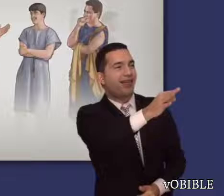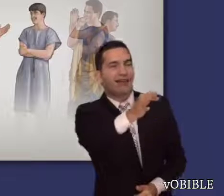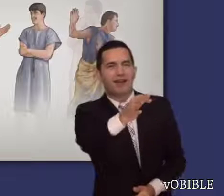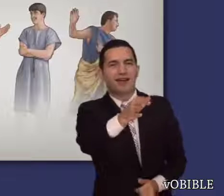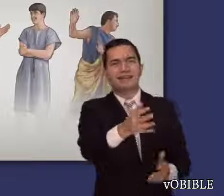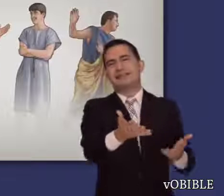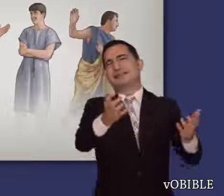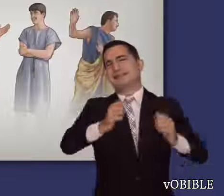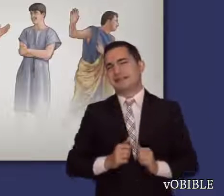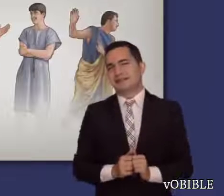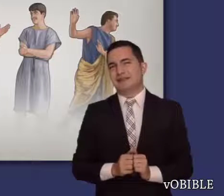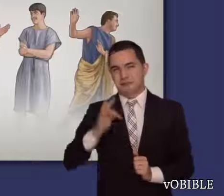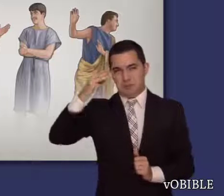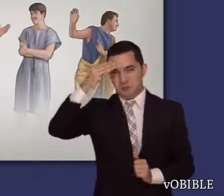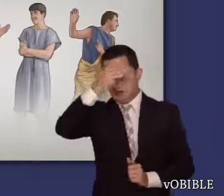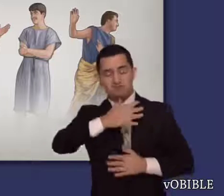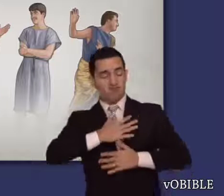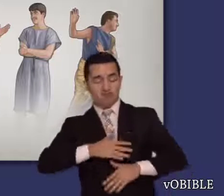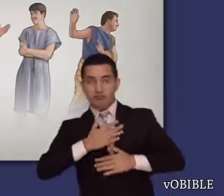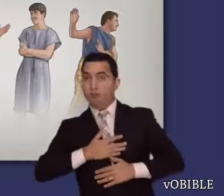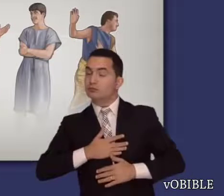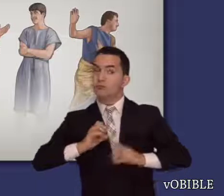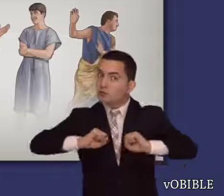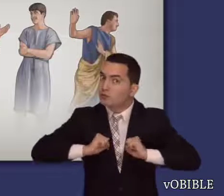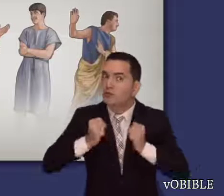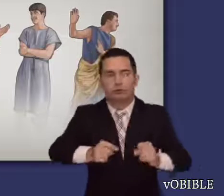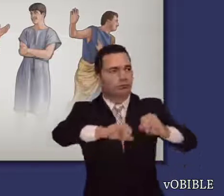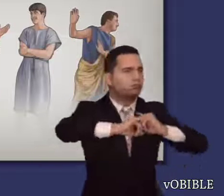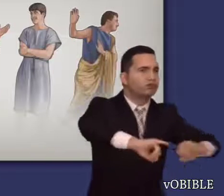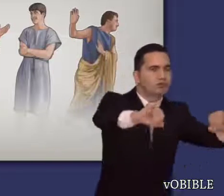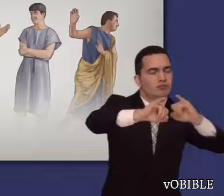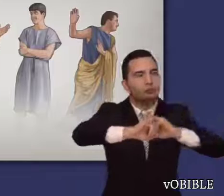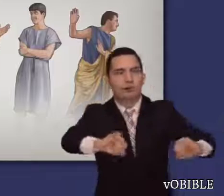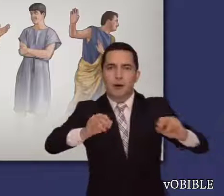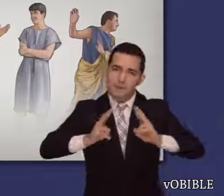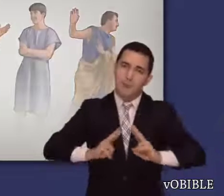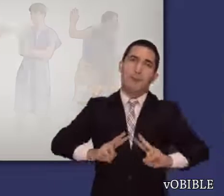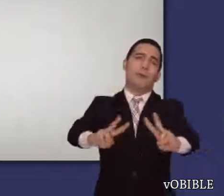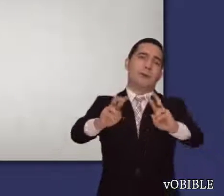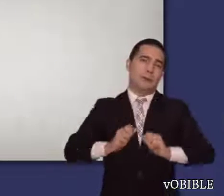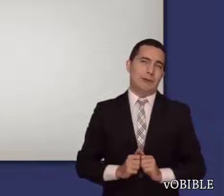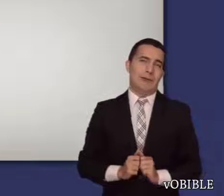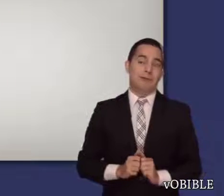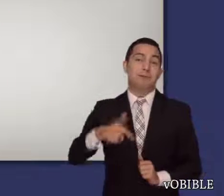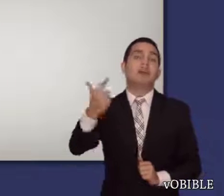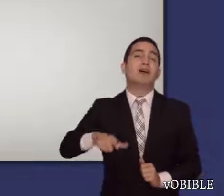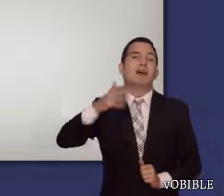vão rejeitar a verdade e vão preferir que façam cócegas nos seus ouvidos com histórias